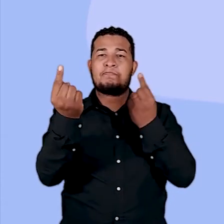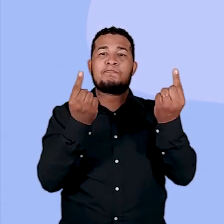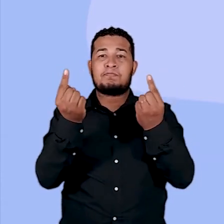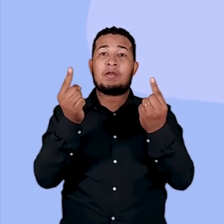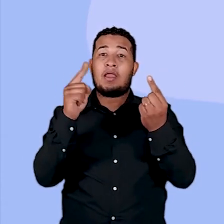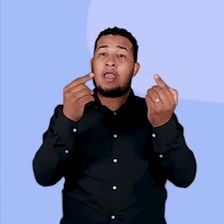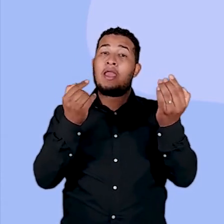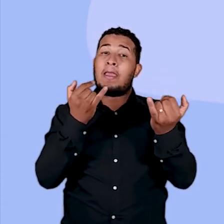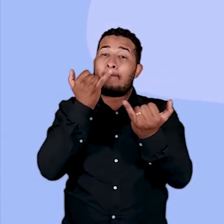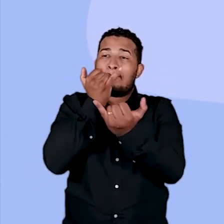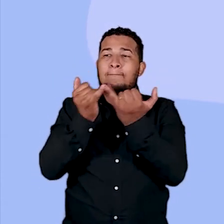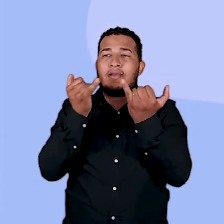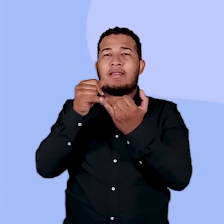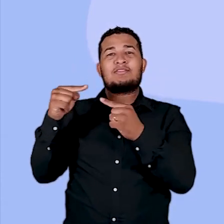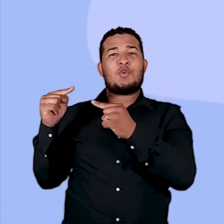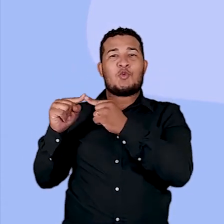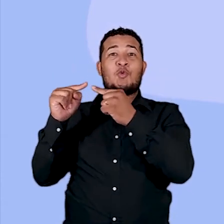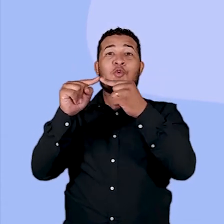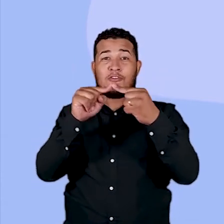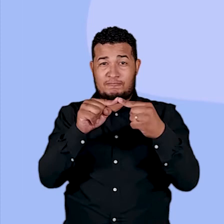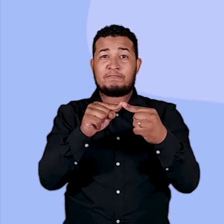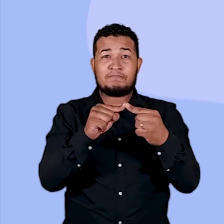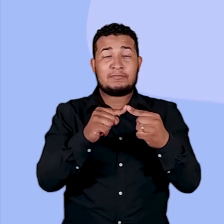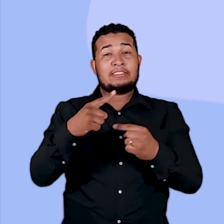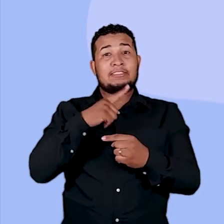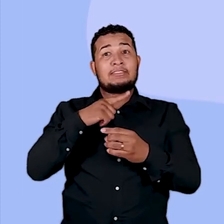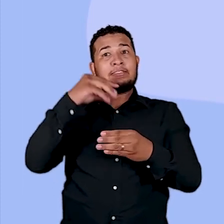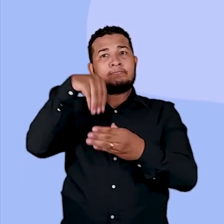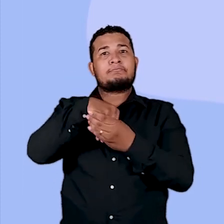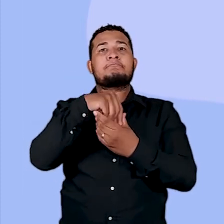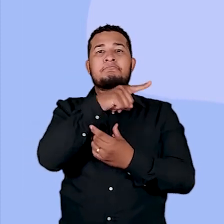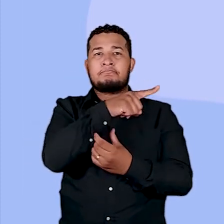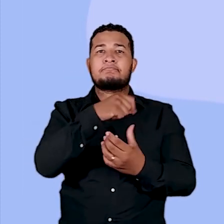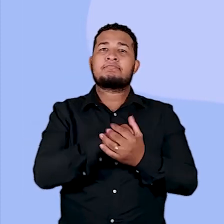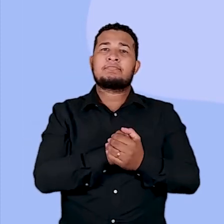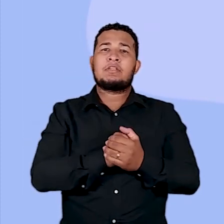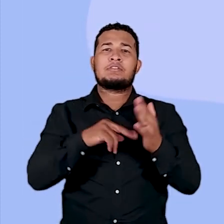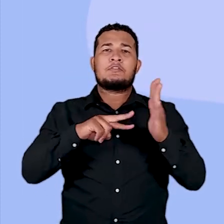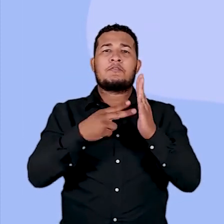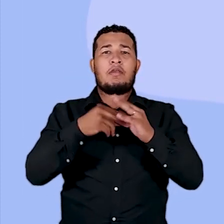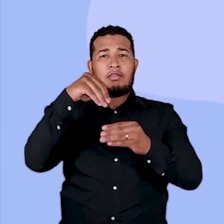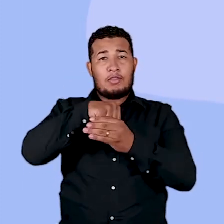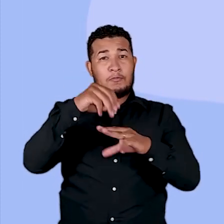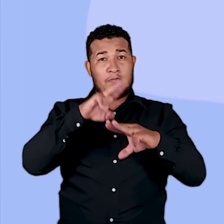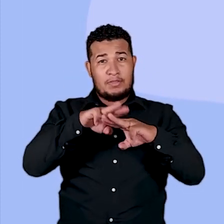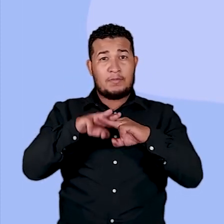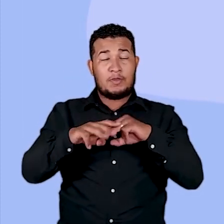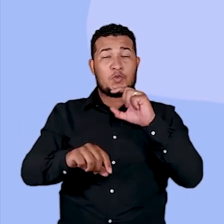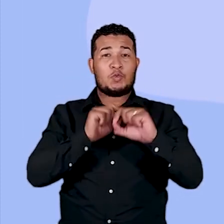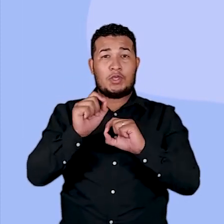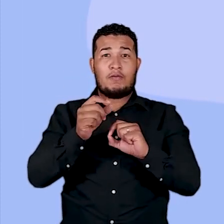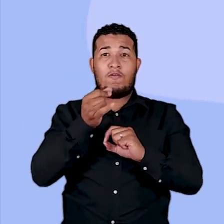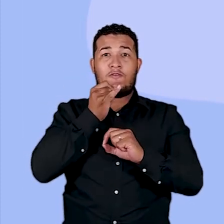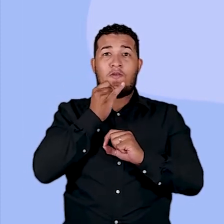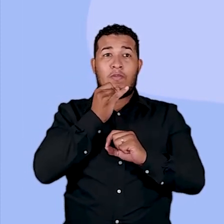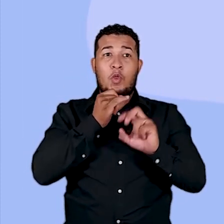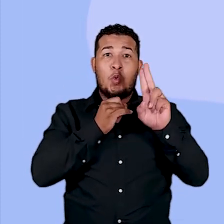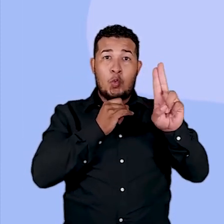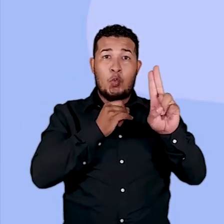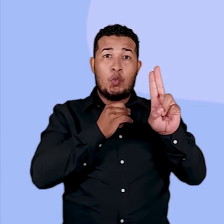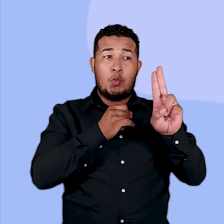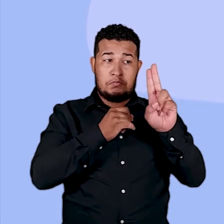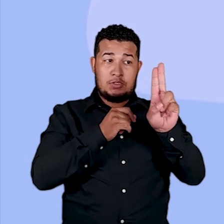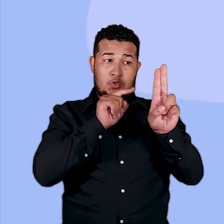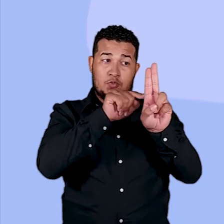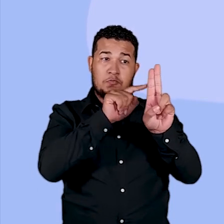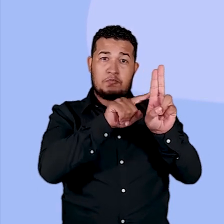resistor, é proporcional à corrente elétrica que é estabelecida nele. Então a gente tem, matematicamente falando isso, a gente tem